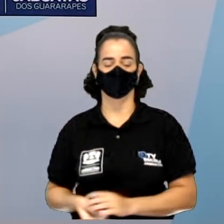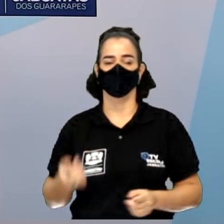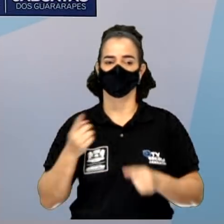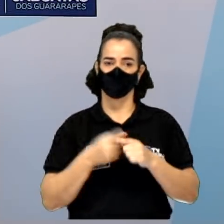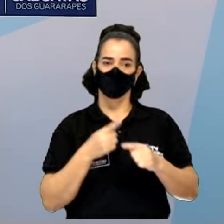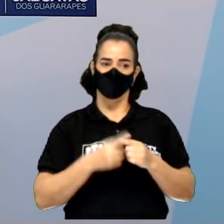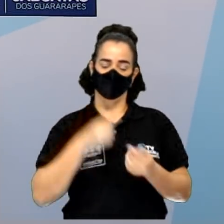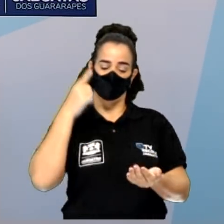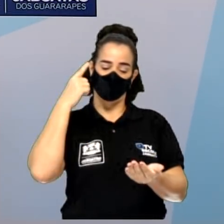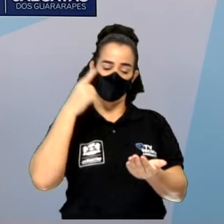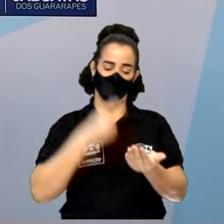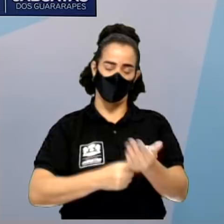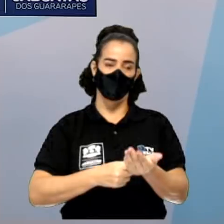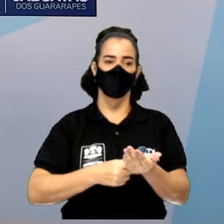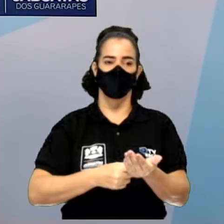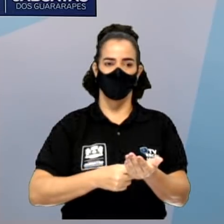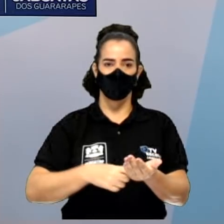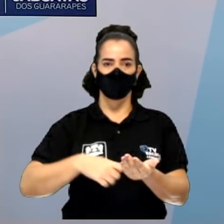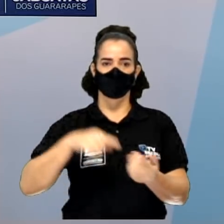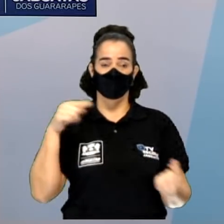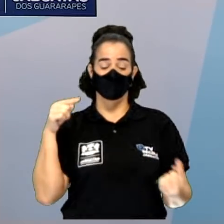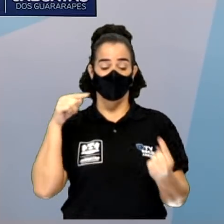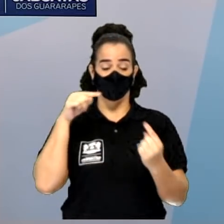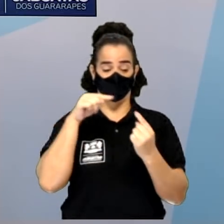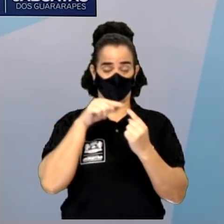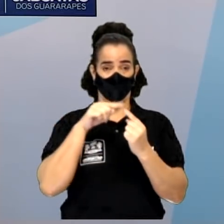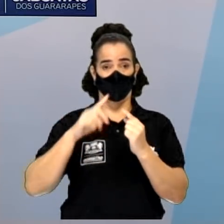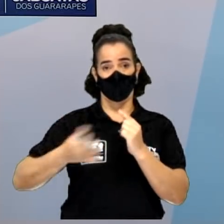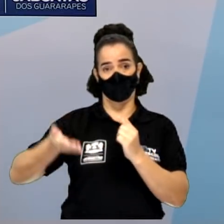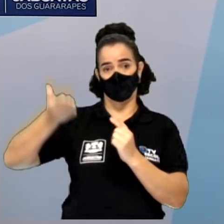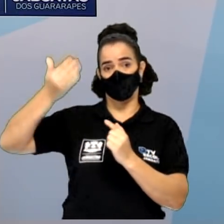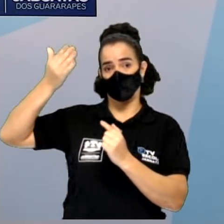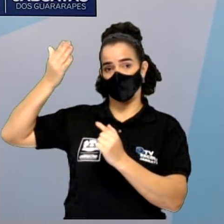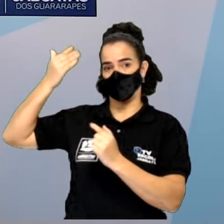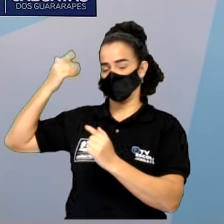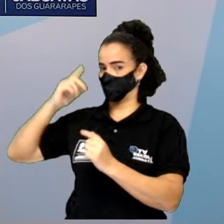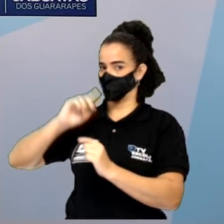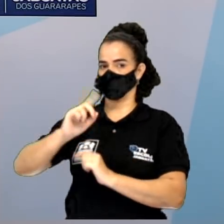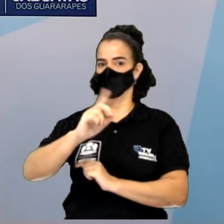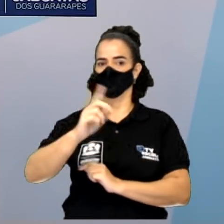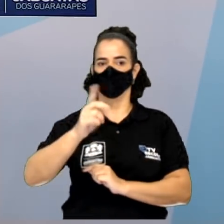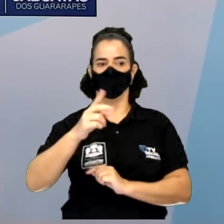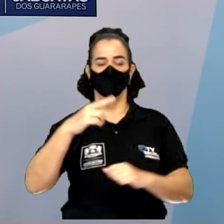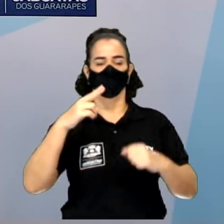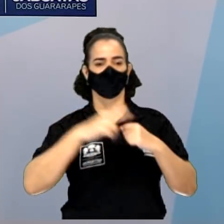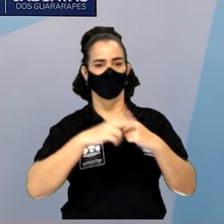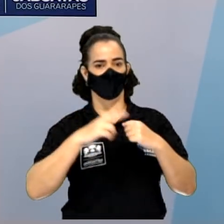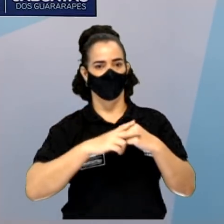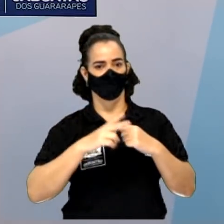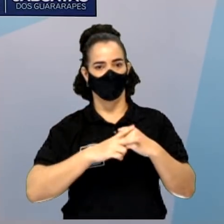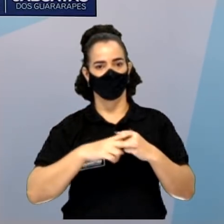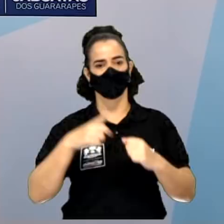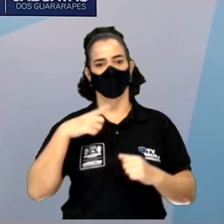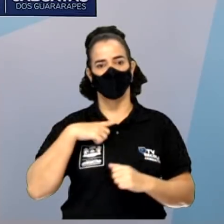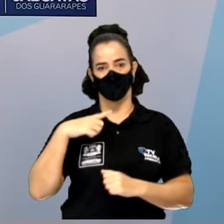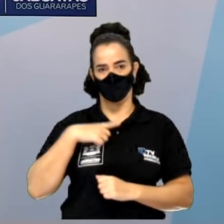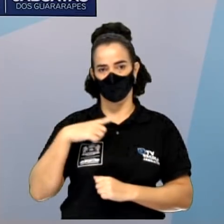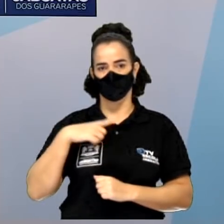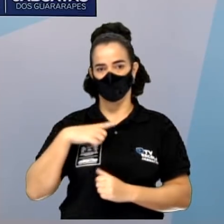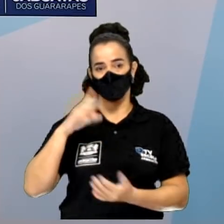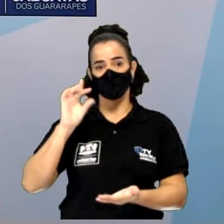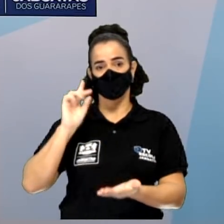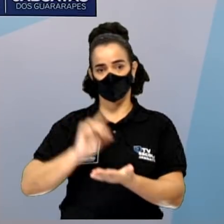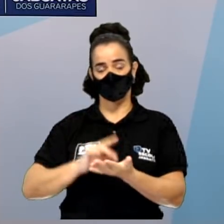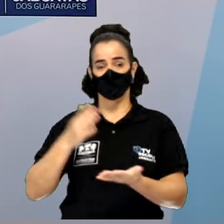ação pontual ocorrida no passado. Não, gente. O verbo ter está na forma do presente, por isso que ele foi aí, esse item foi